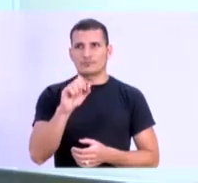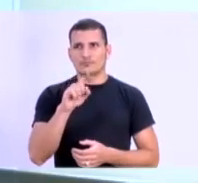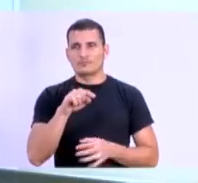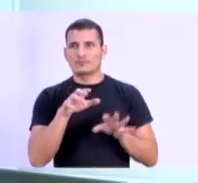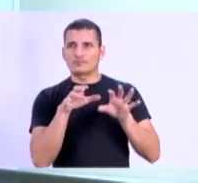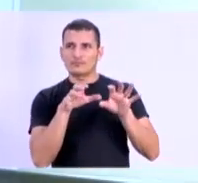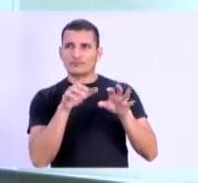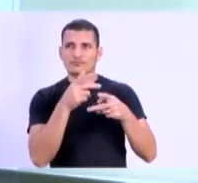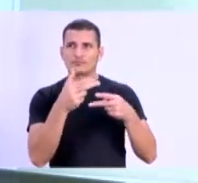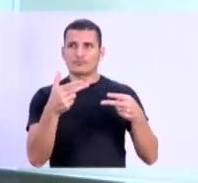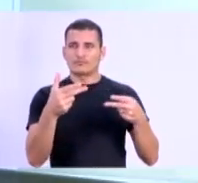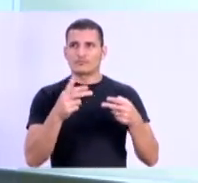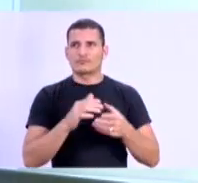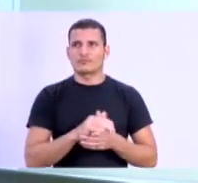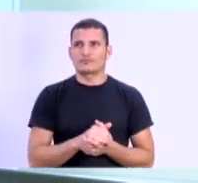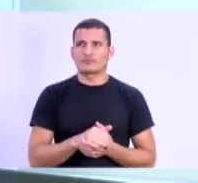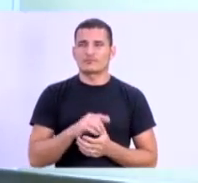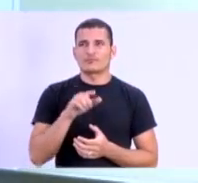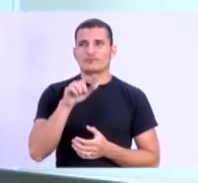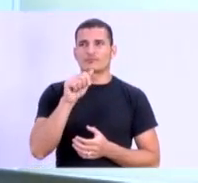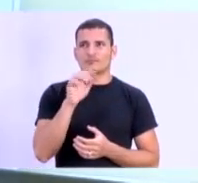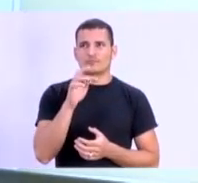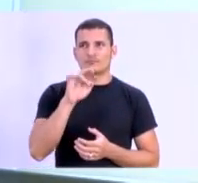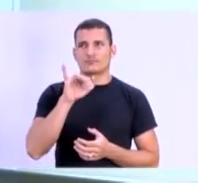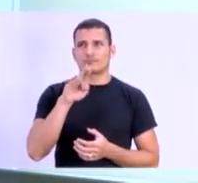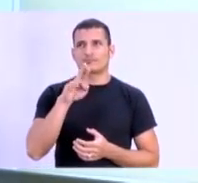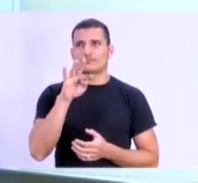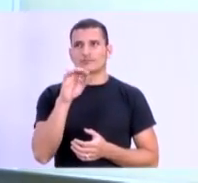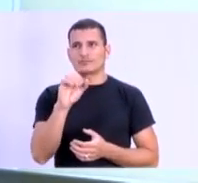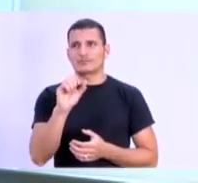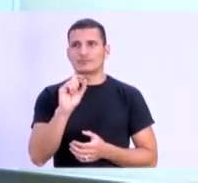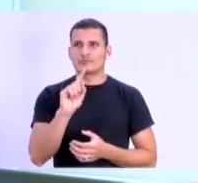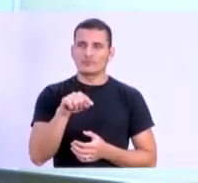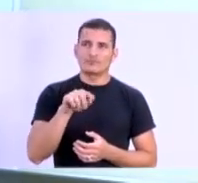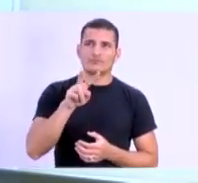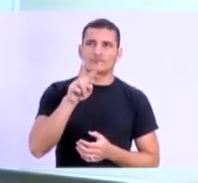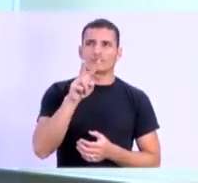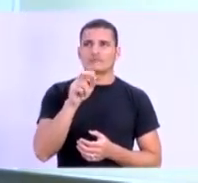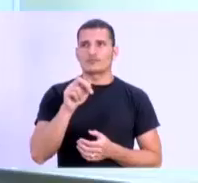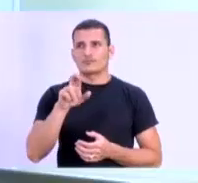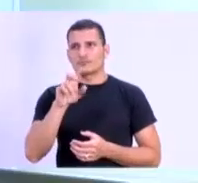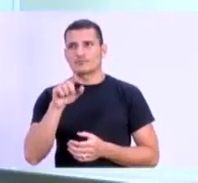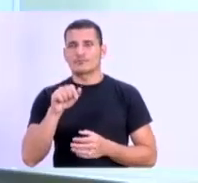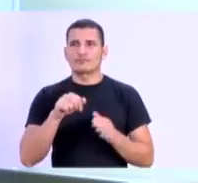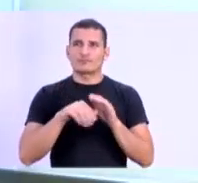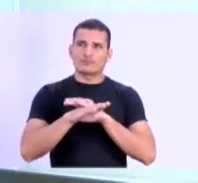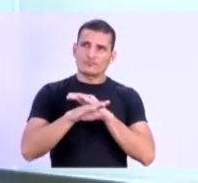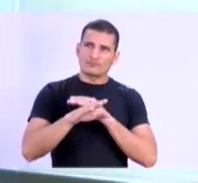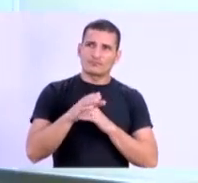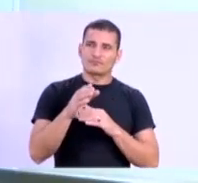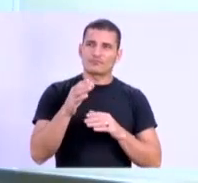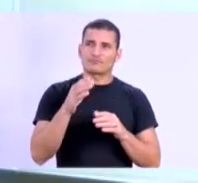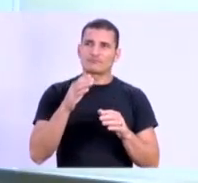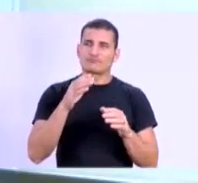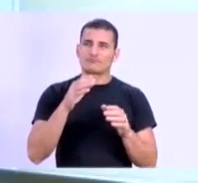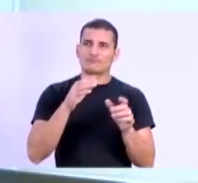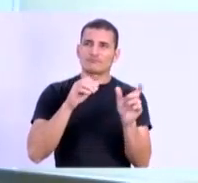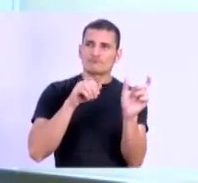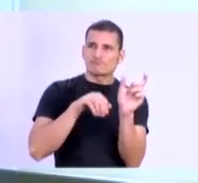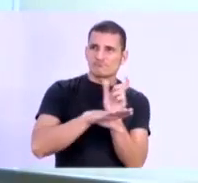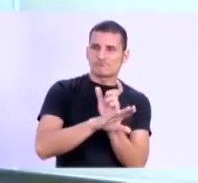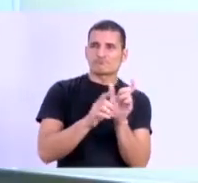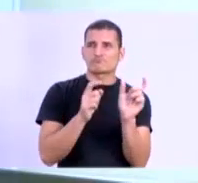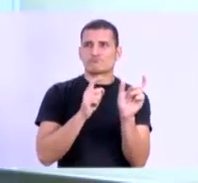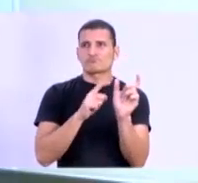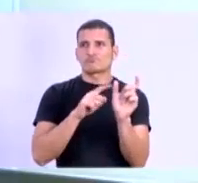características do objeto. O que seriam esses atributos? Imagina como sendo variáveis que são armazenadas dentro de uma classe. A gente fala